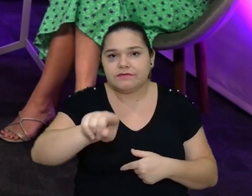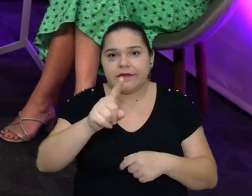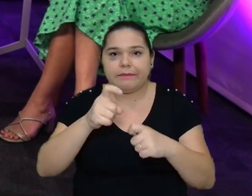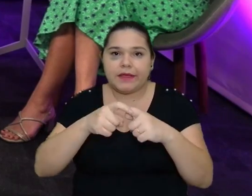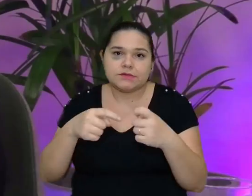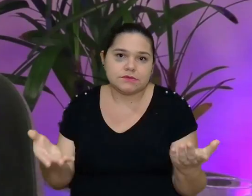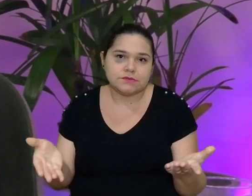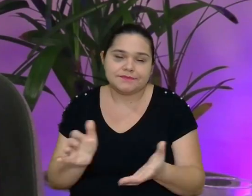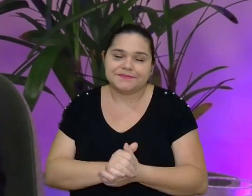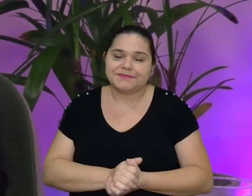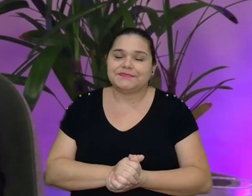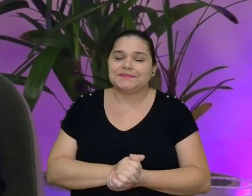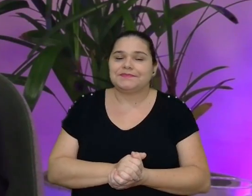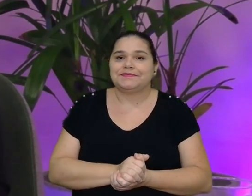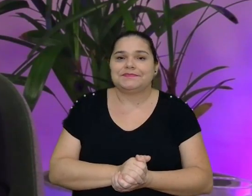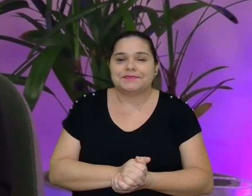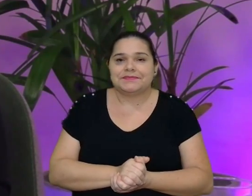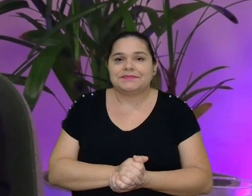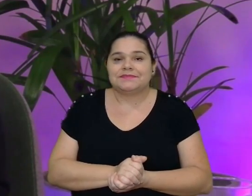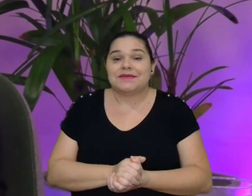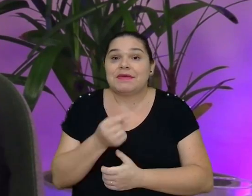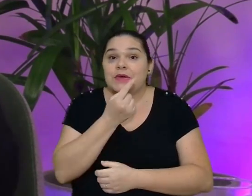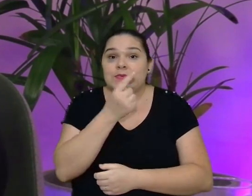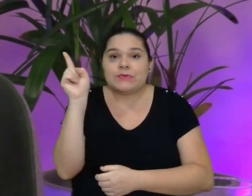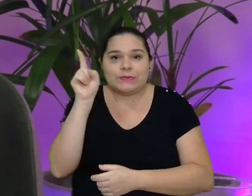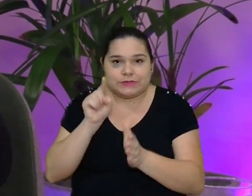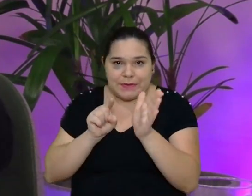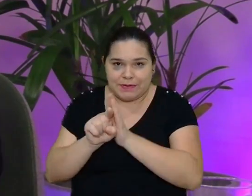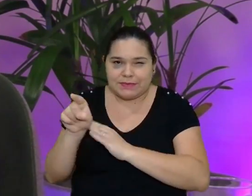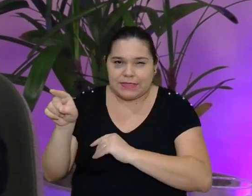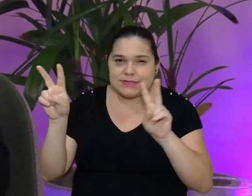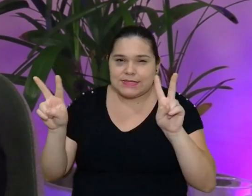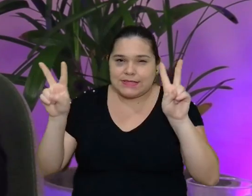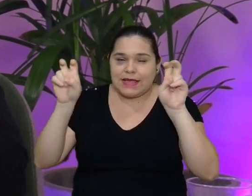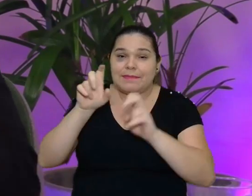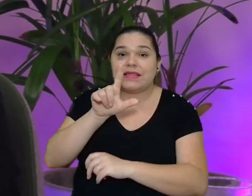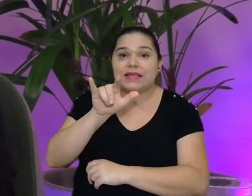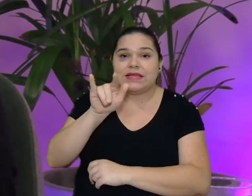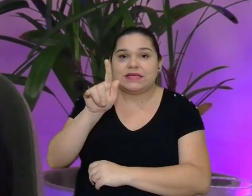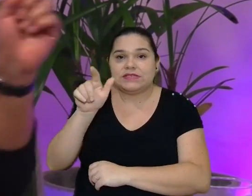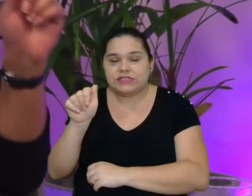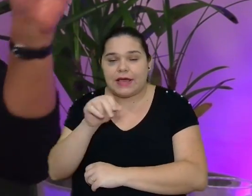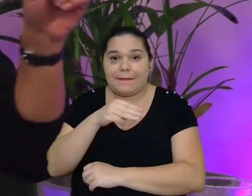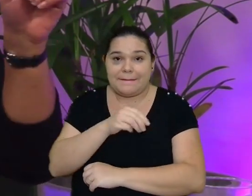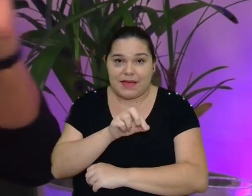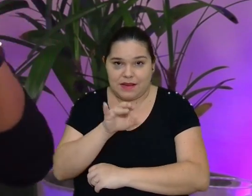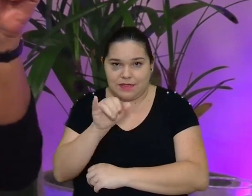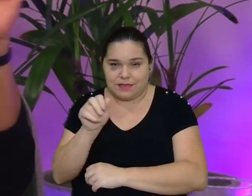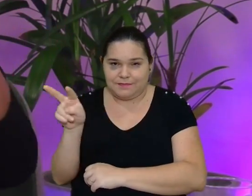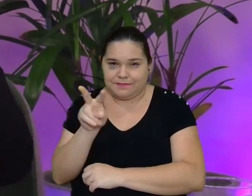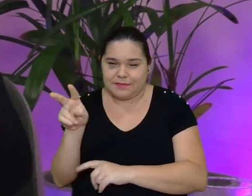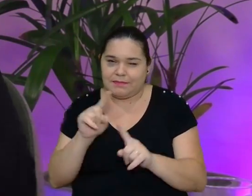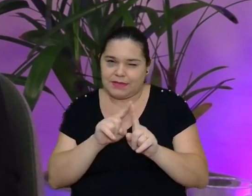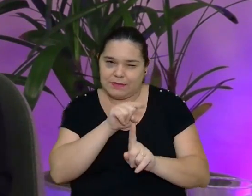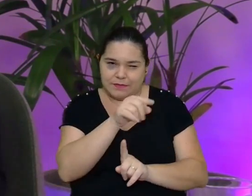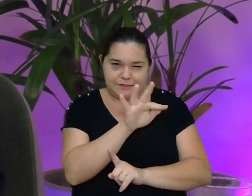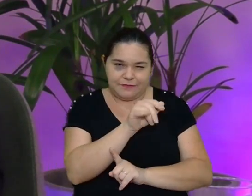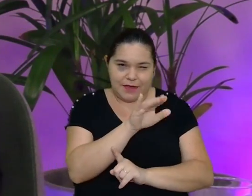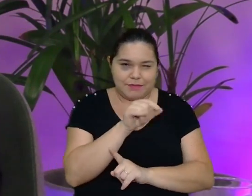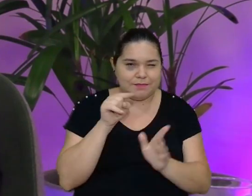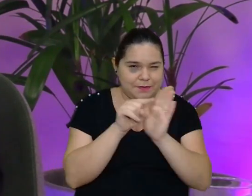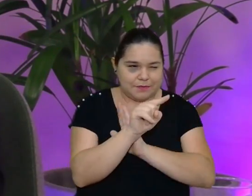Gente, ainda a minha última pergunta nesse tema, acho que é para a Lígia e para a Marina de novo. Mas, Fábio, daqui a pouquinho eu vou falar de novo para